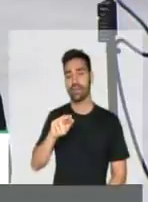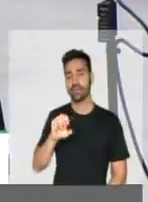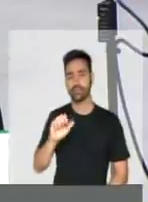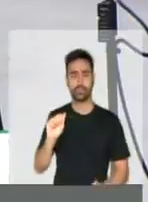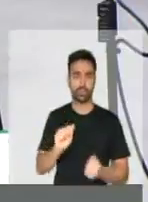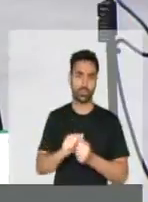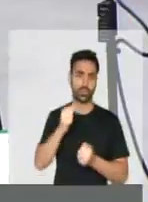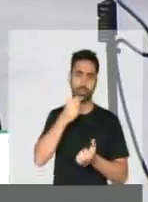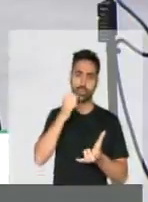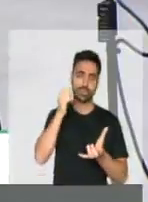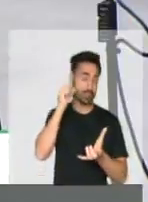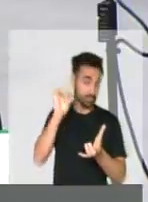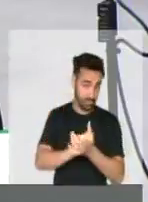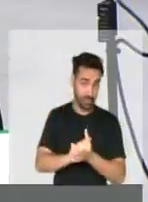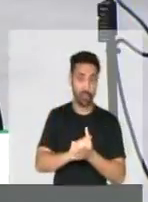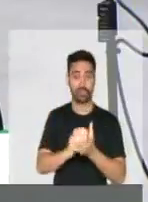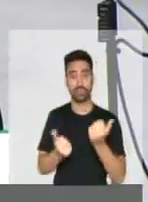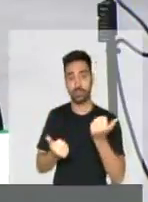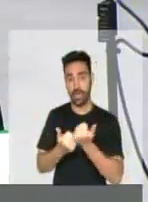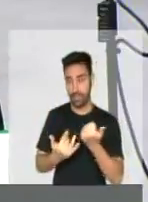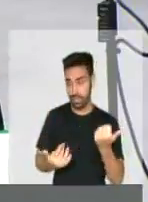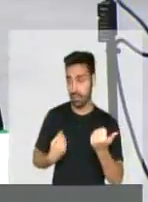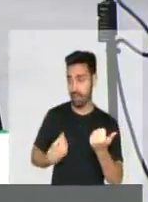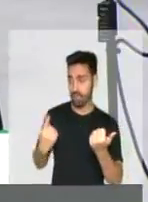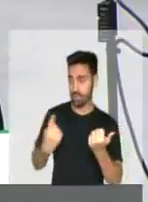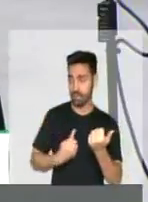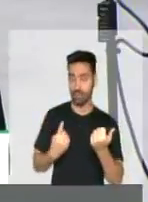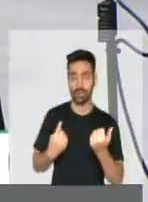e mais um assistente estão aqui